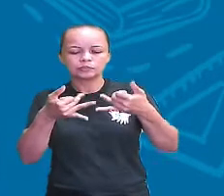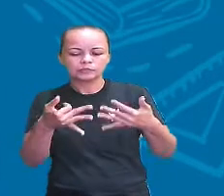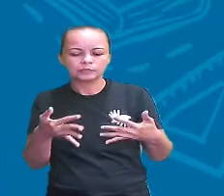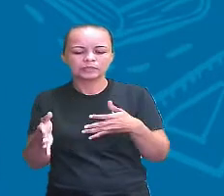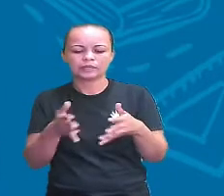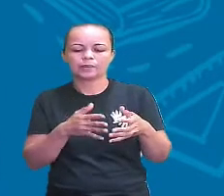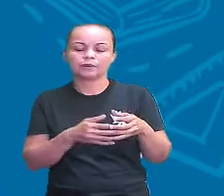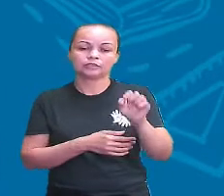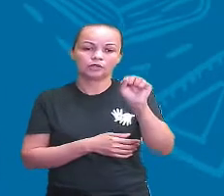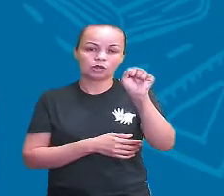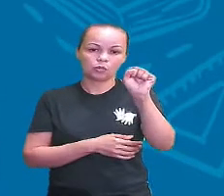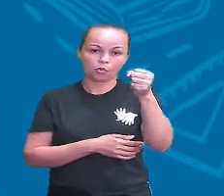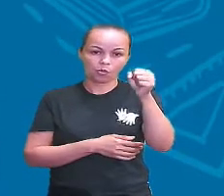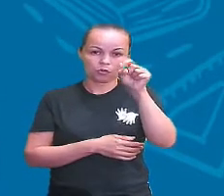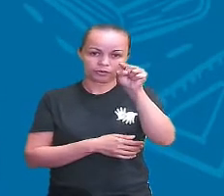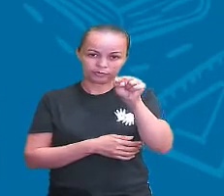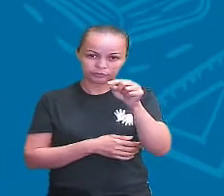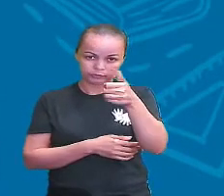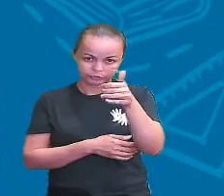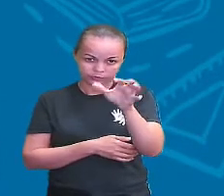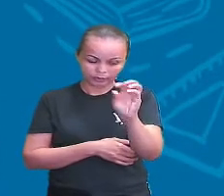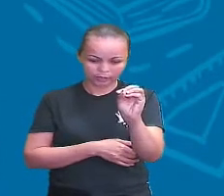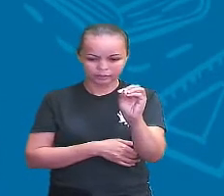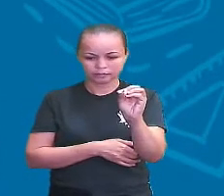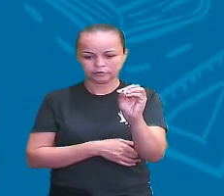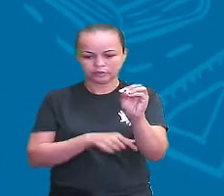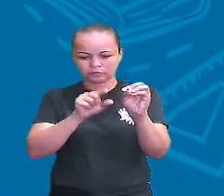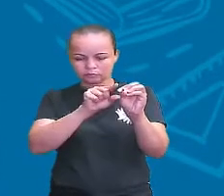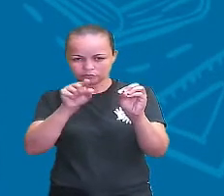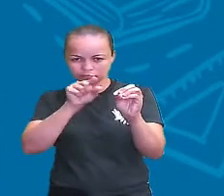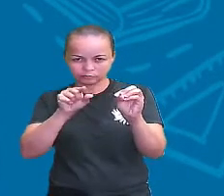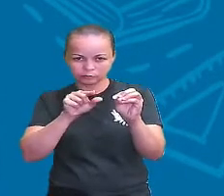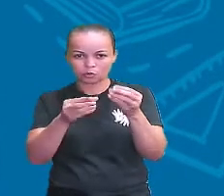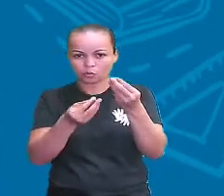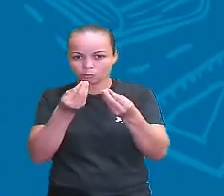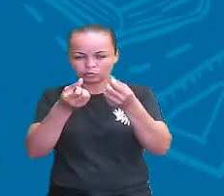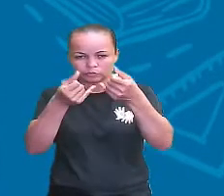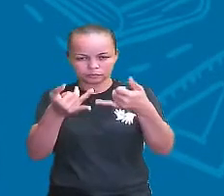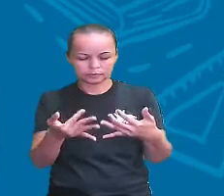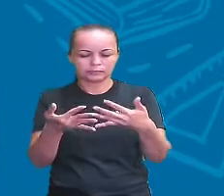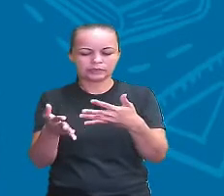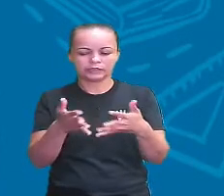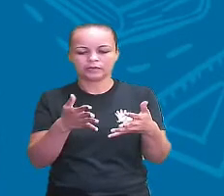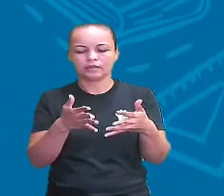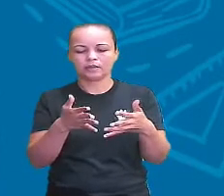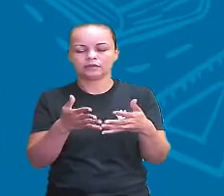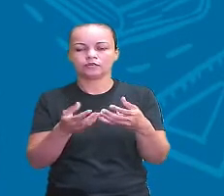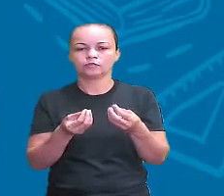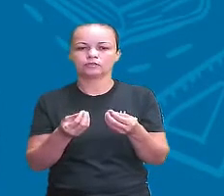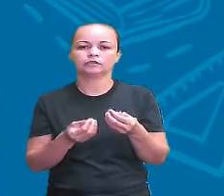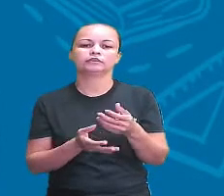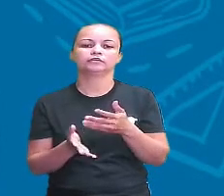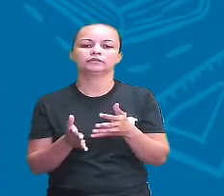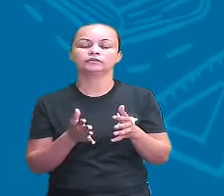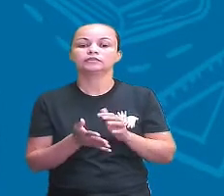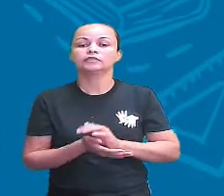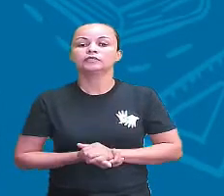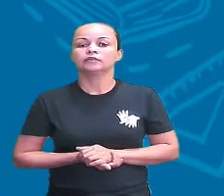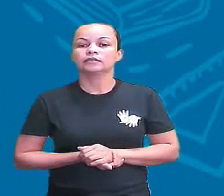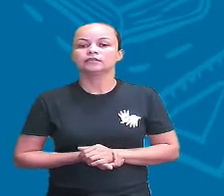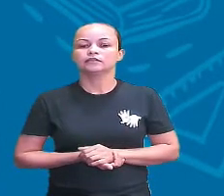dizer 8:10. Ou it's 10 past 8, ou seja, passou 10 das 8. Com o